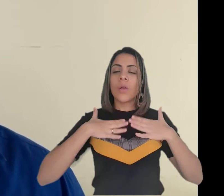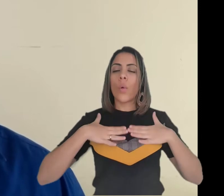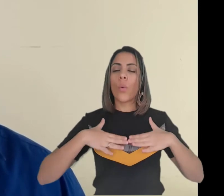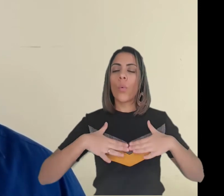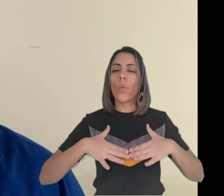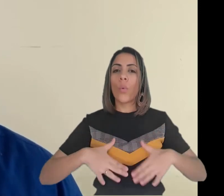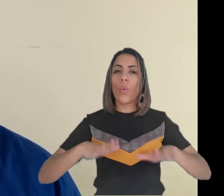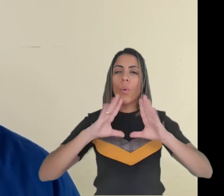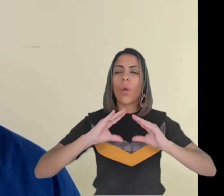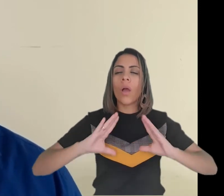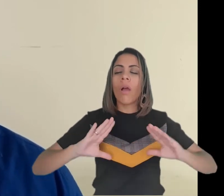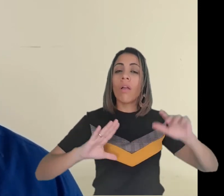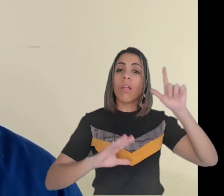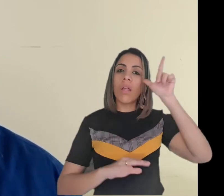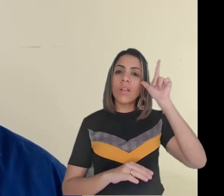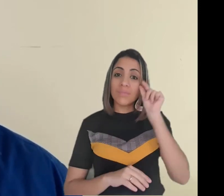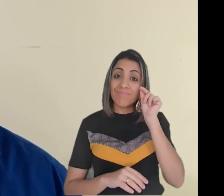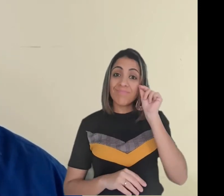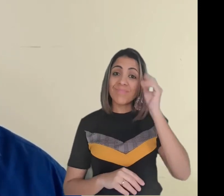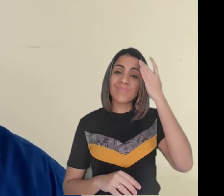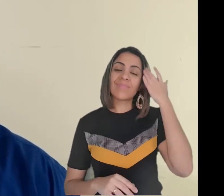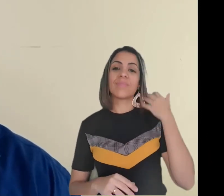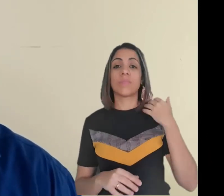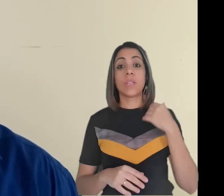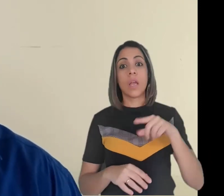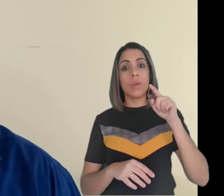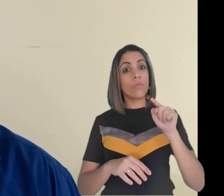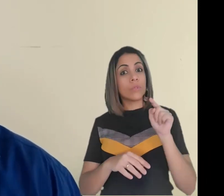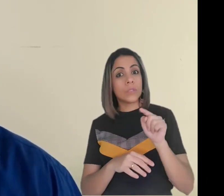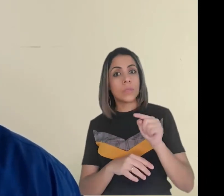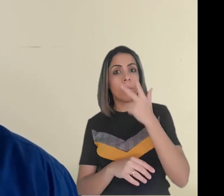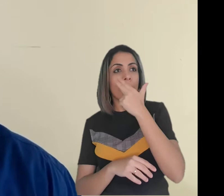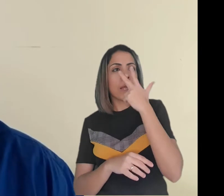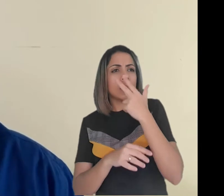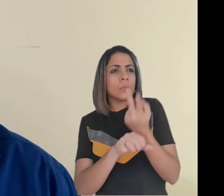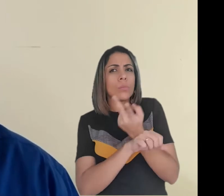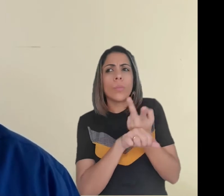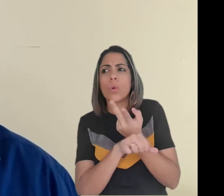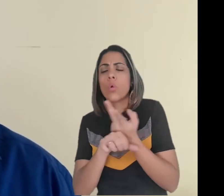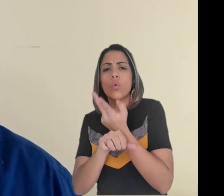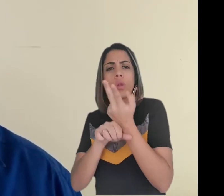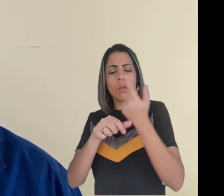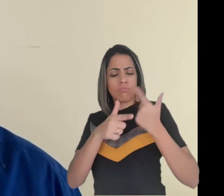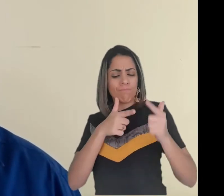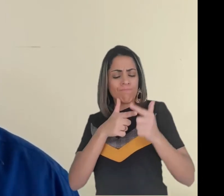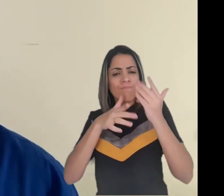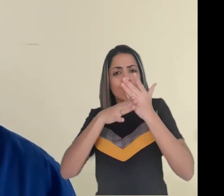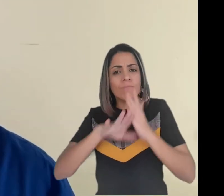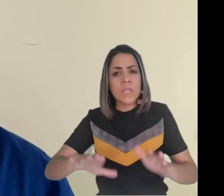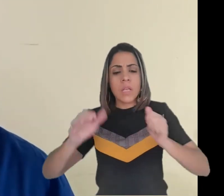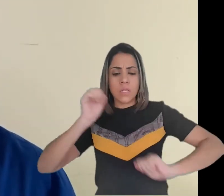de energia que pode ser realocada para a manutenção da lucidez e para a busca de soluções mais